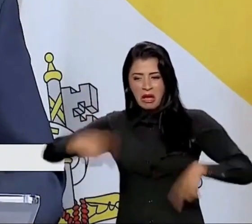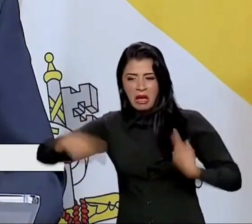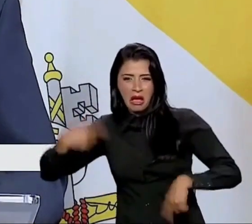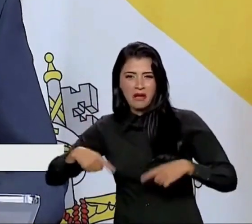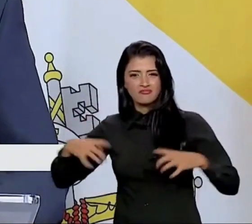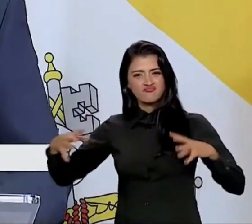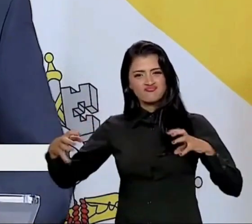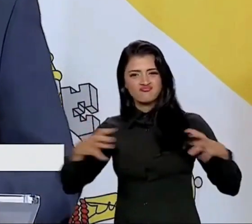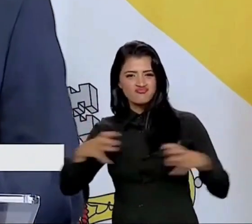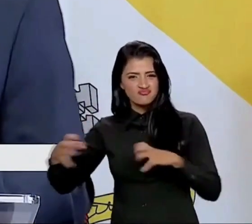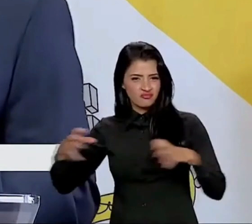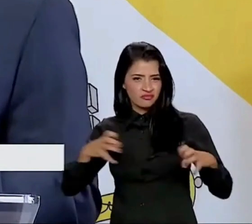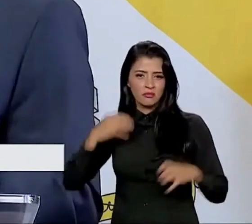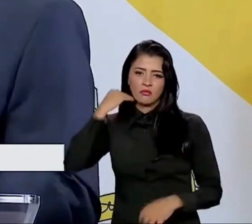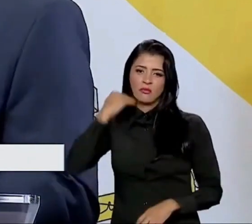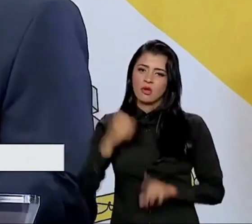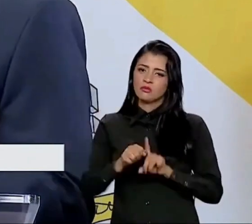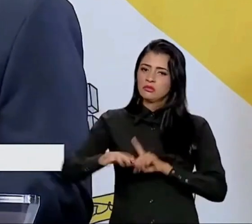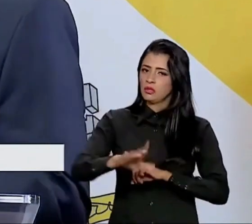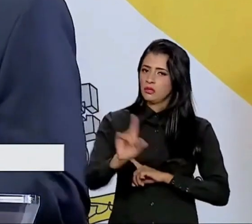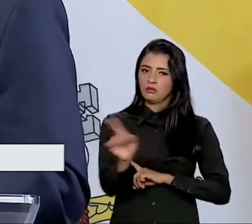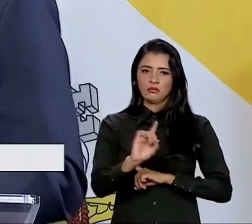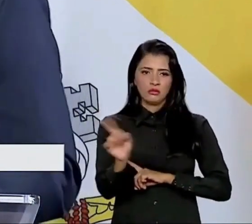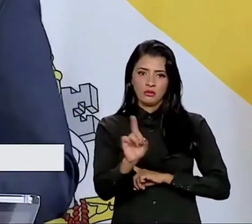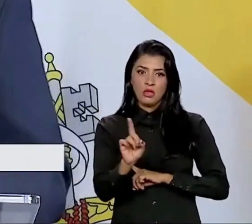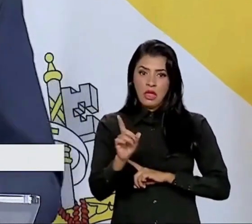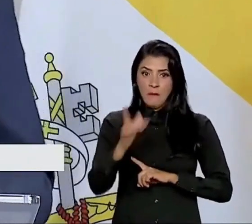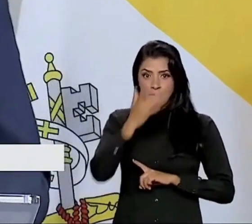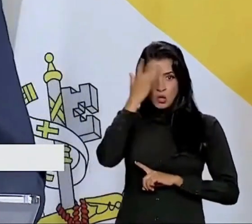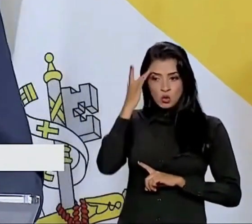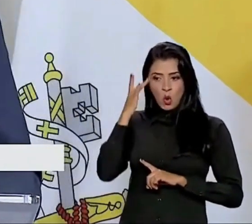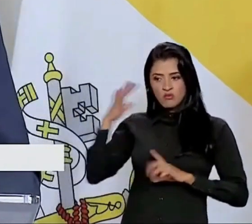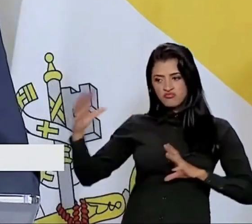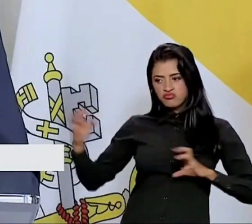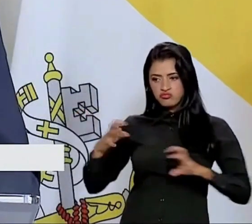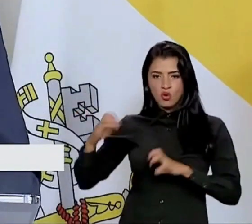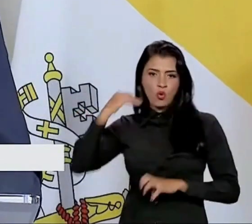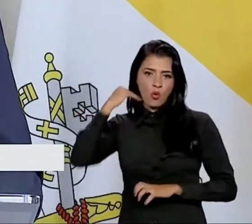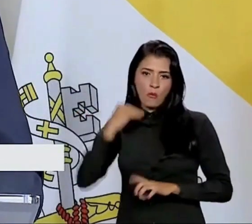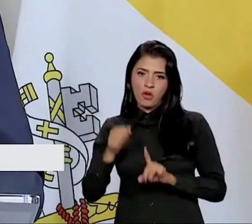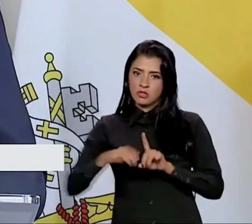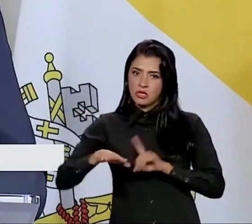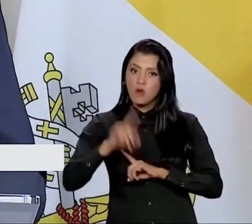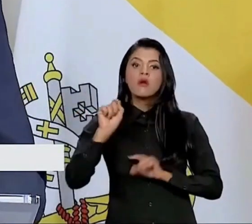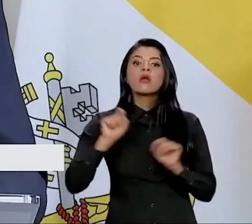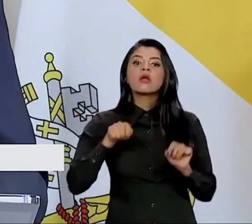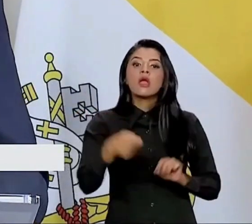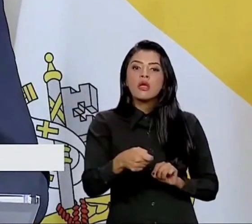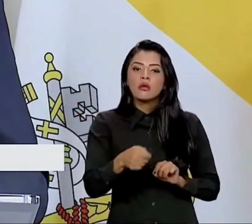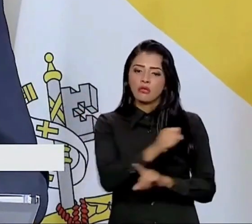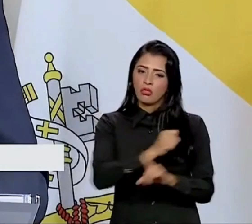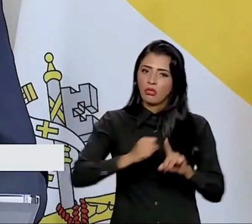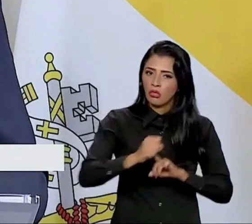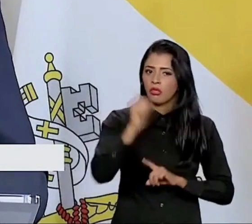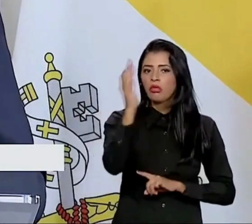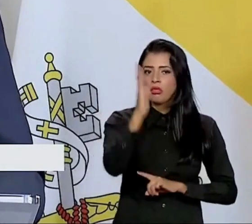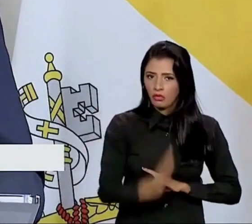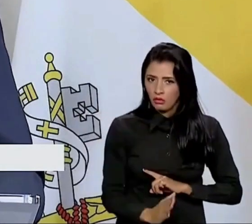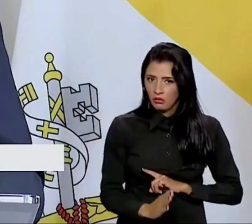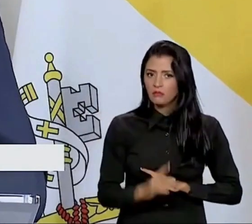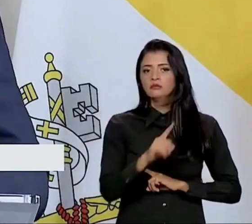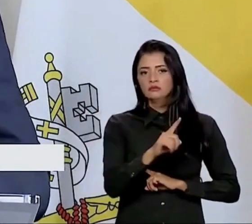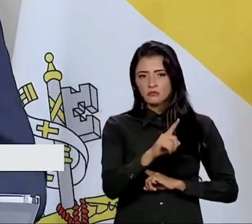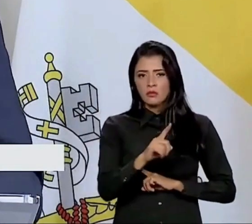Central. Quem está brigando com o Banco Central hoje é a sociedade brasileira. A Confederação Nacional